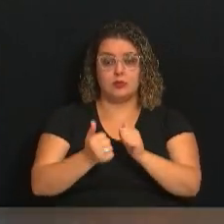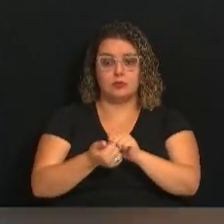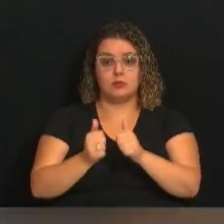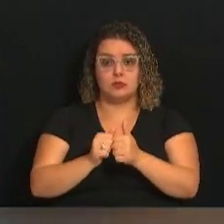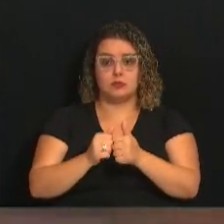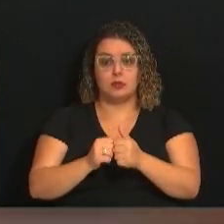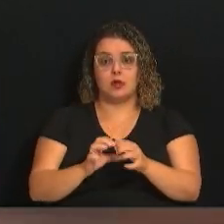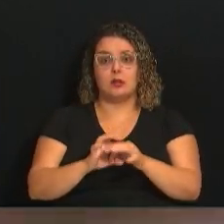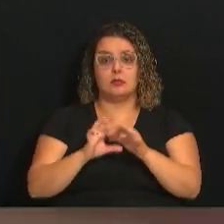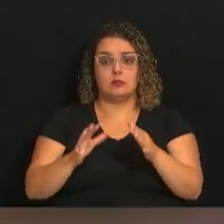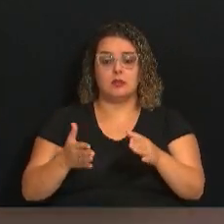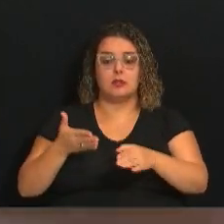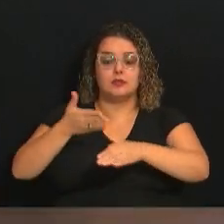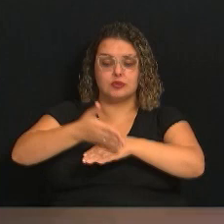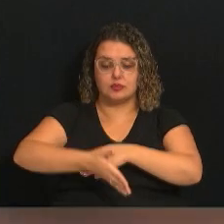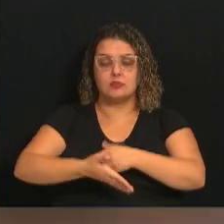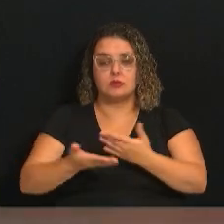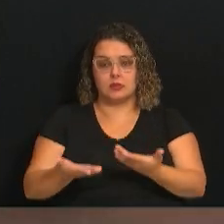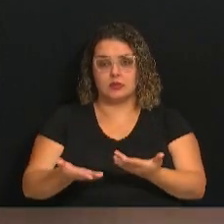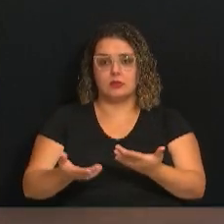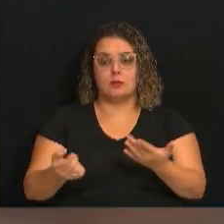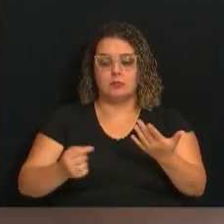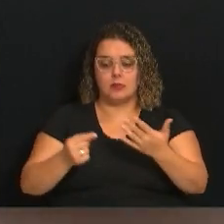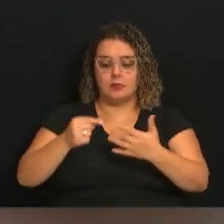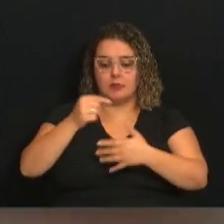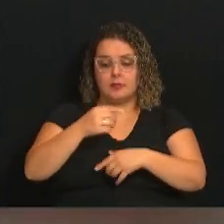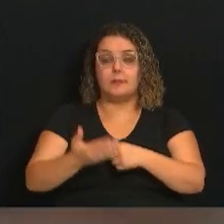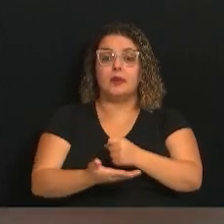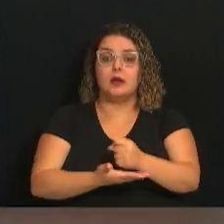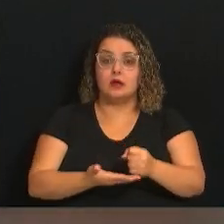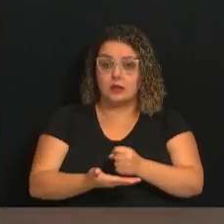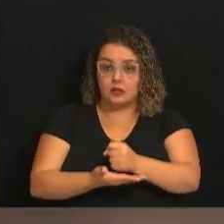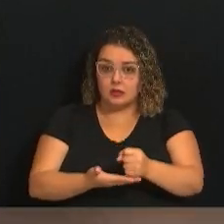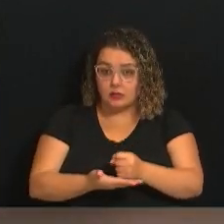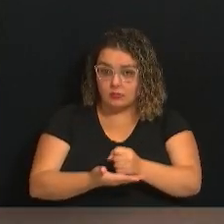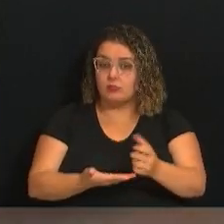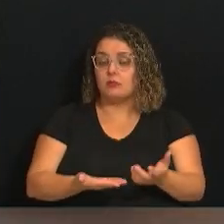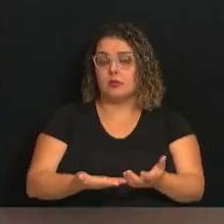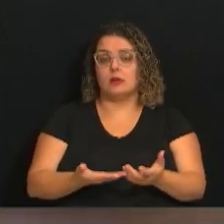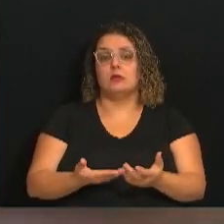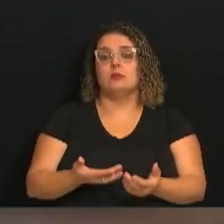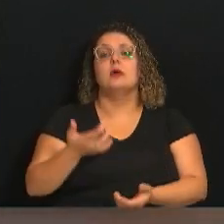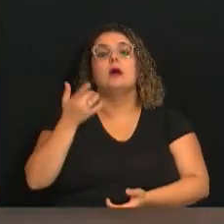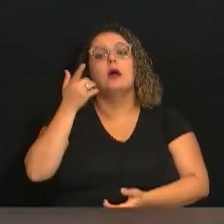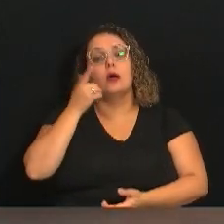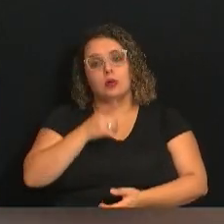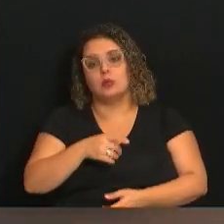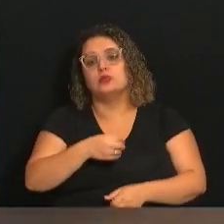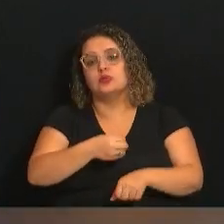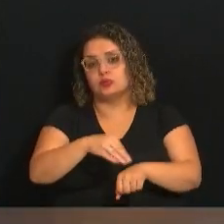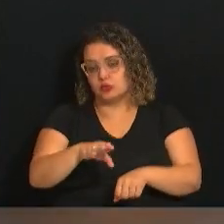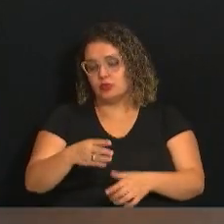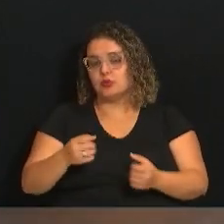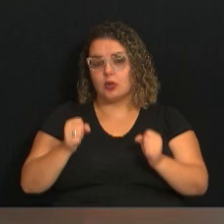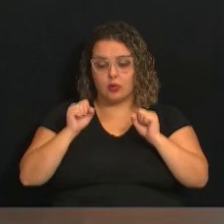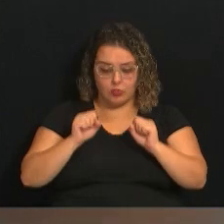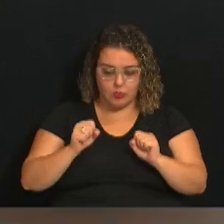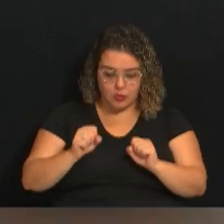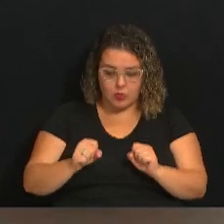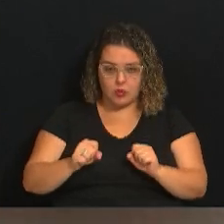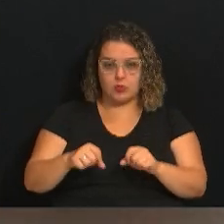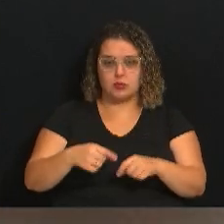mantendo, inclusive, as exigências básicas necessárias para você indicar até alguém que possa